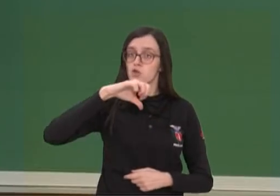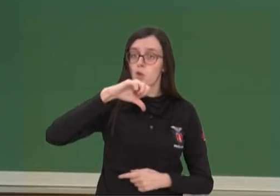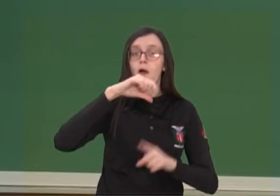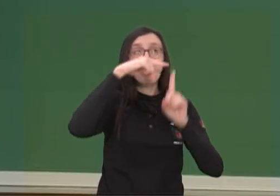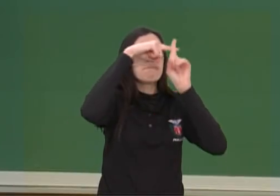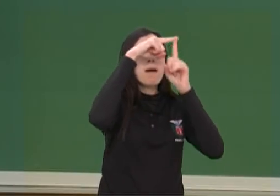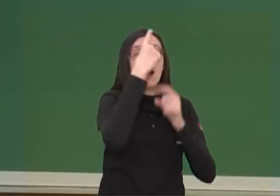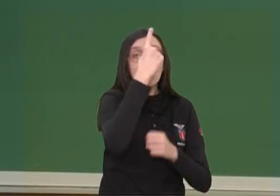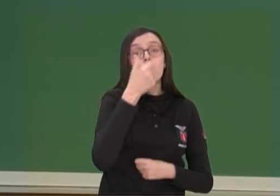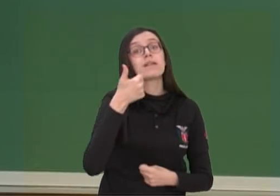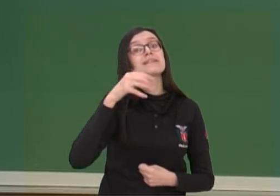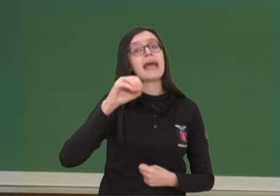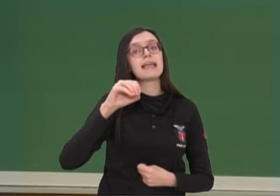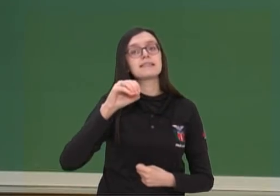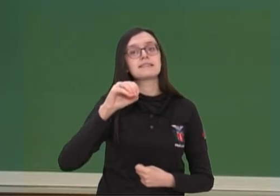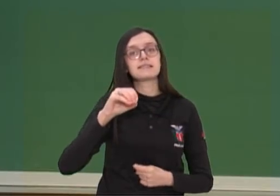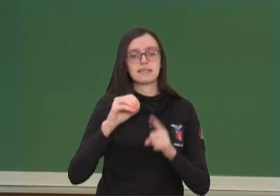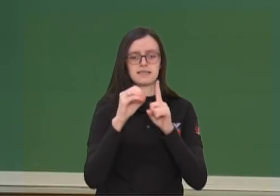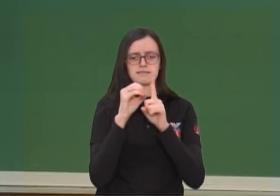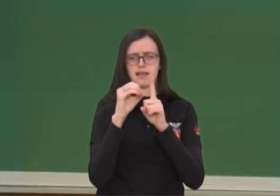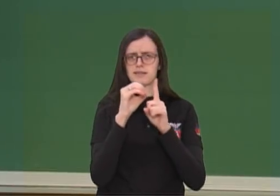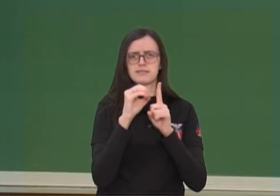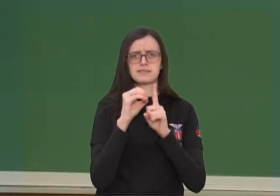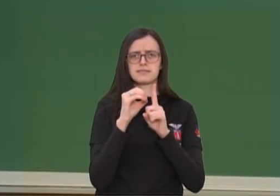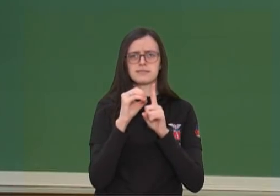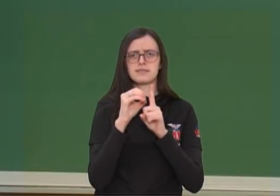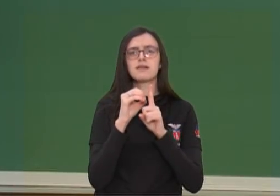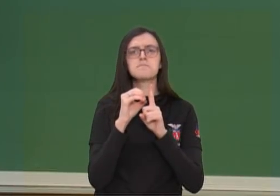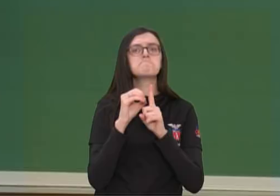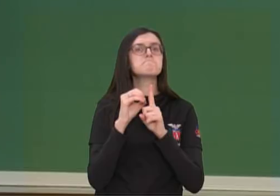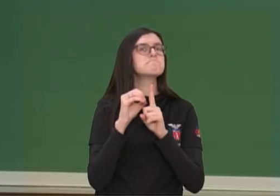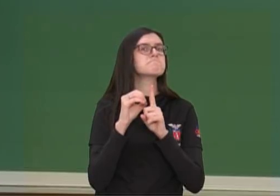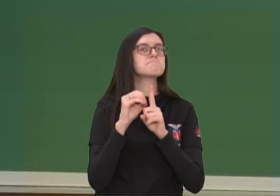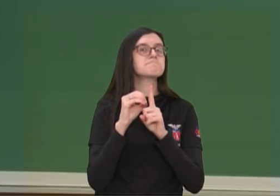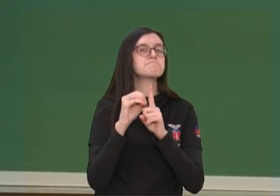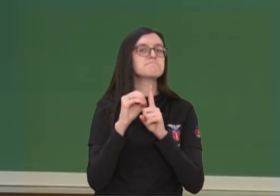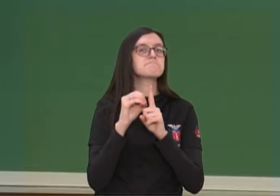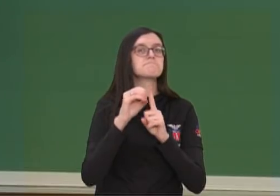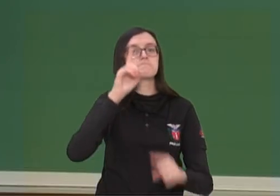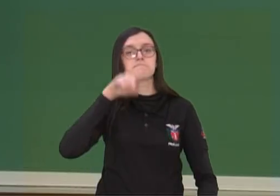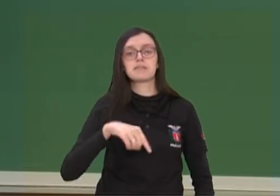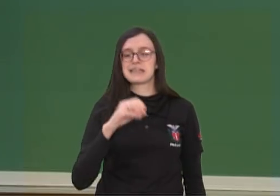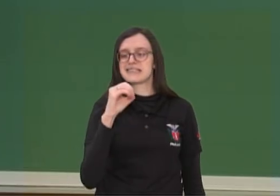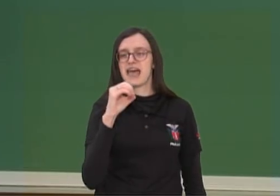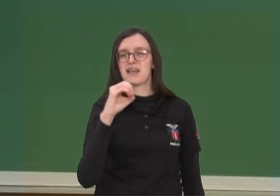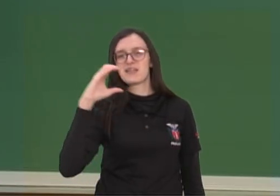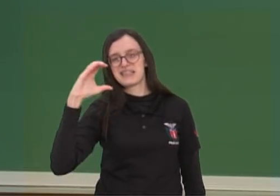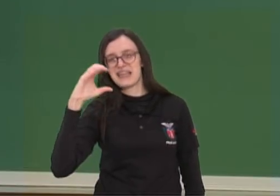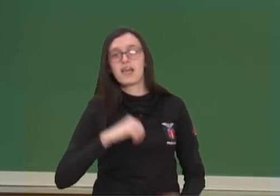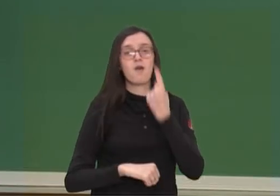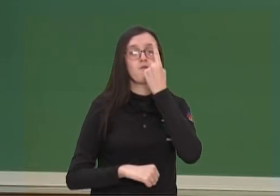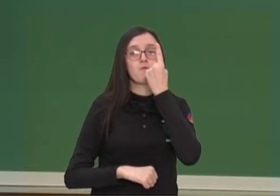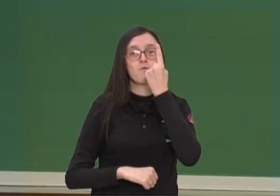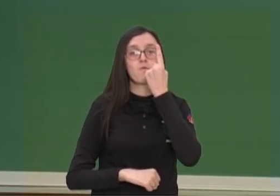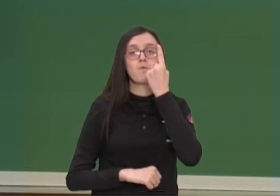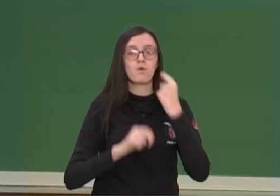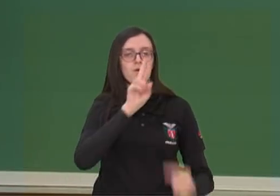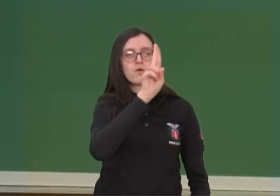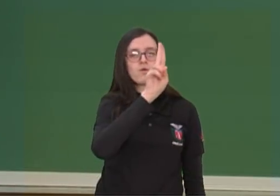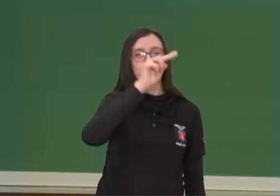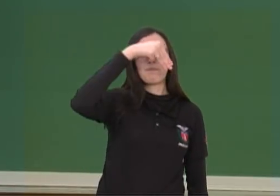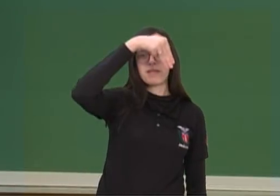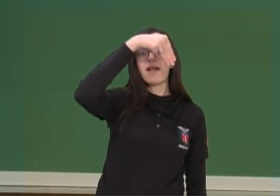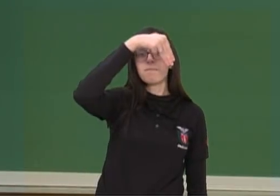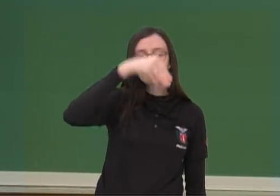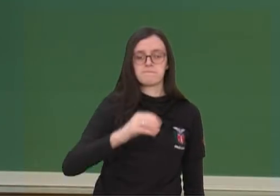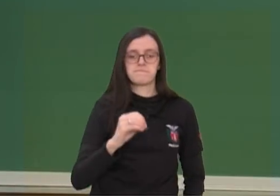10 centenas são 0 centenas e uma unidade de milhar. Lembra dessa transformação?